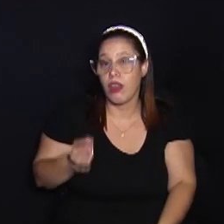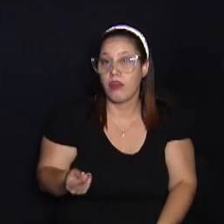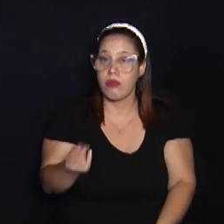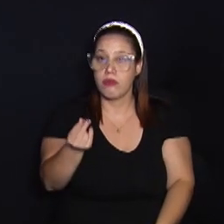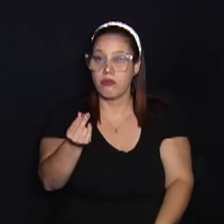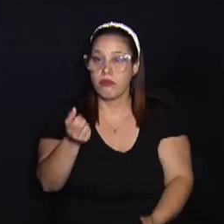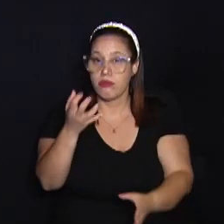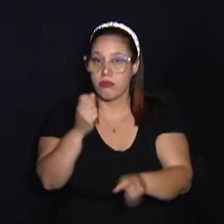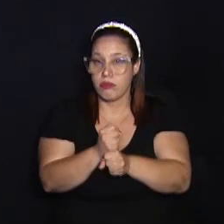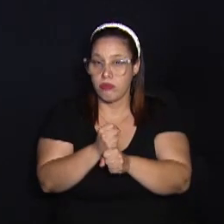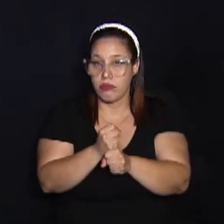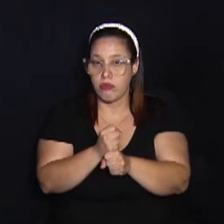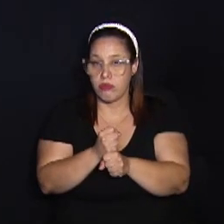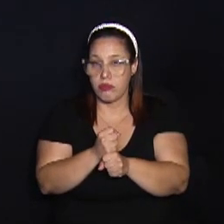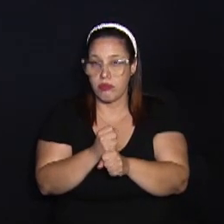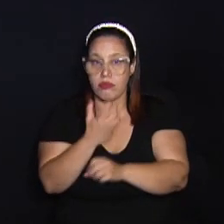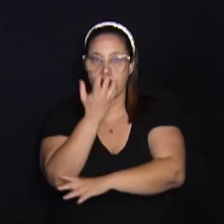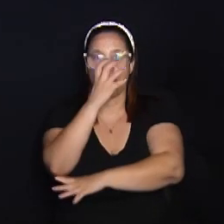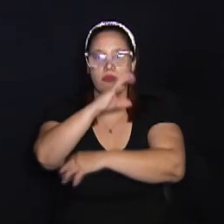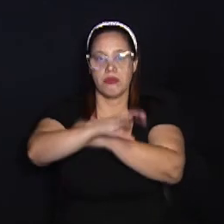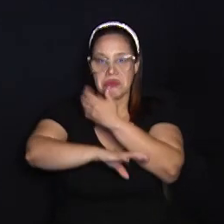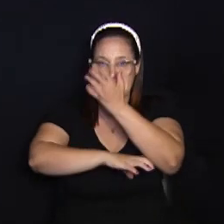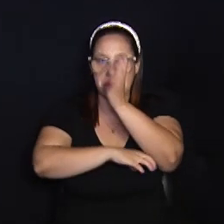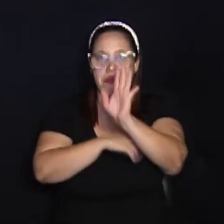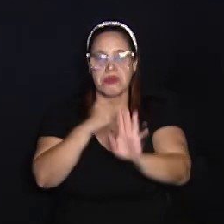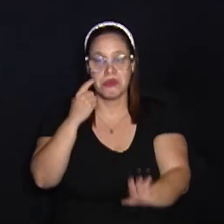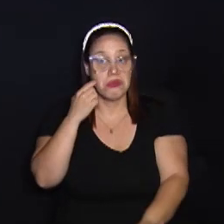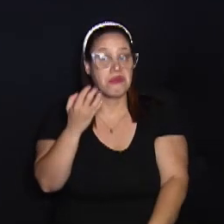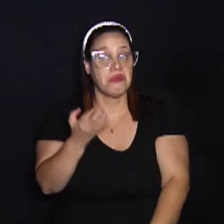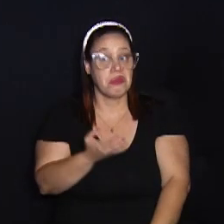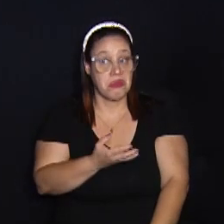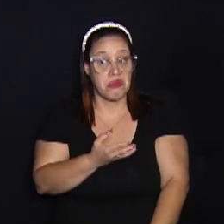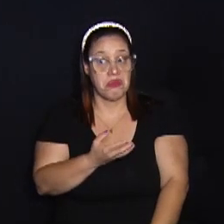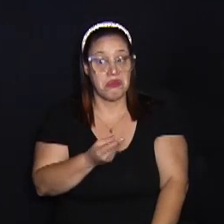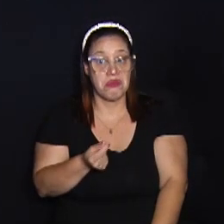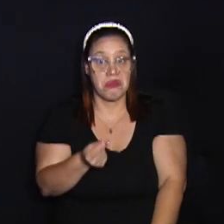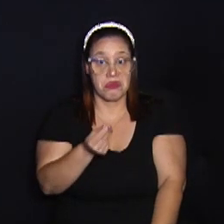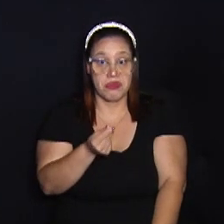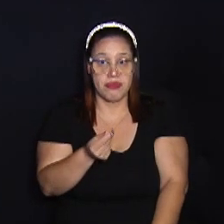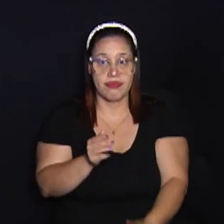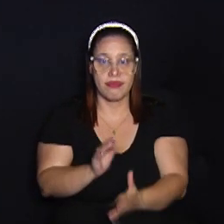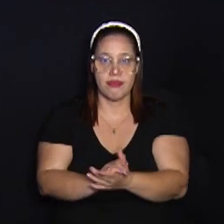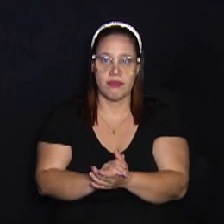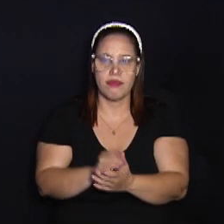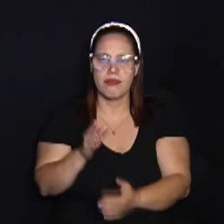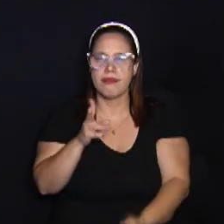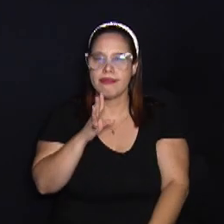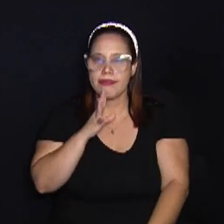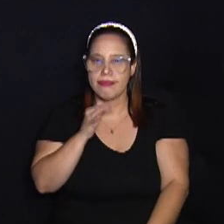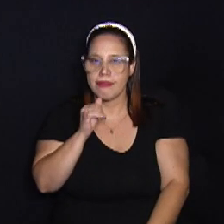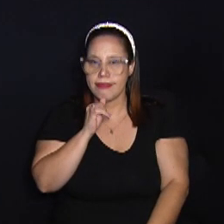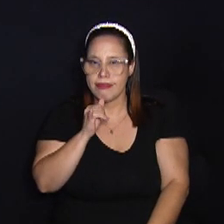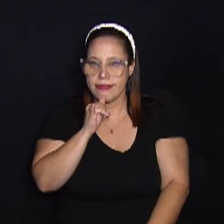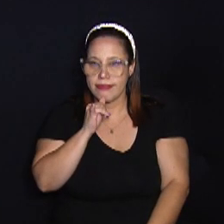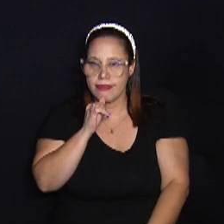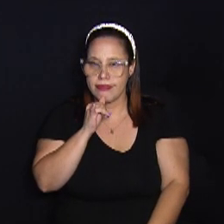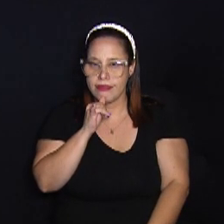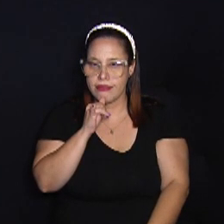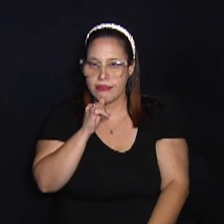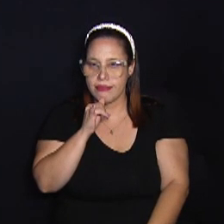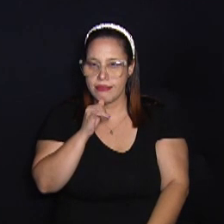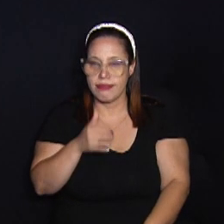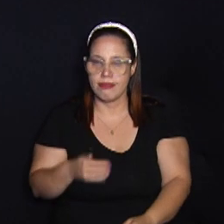naturais, consolidando o estilo de jardim inglês, que era naturalista. Como exemplo, os grandes